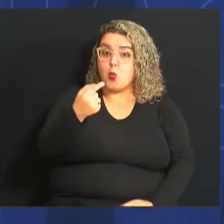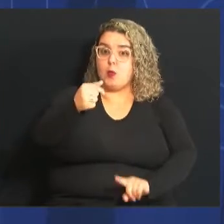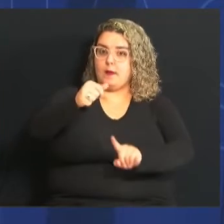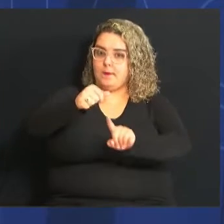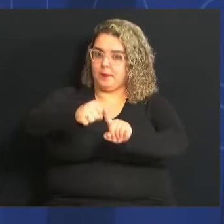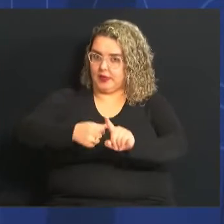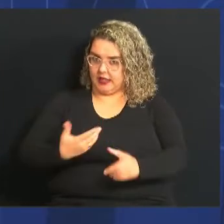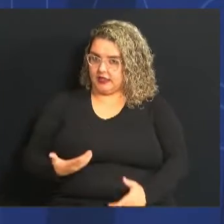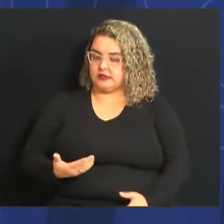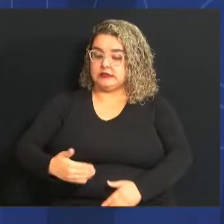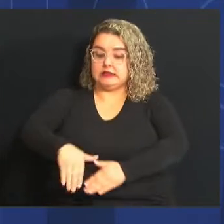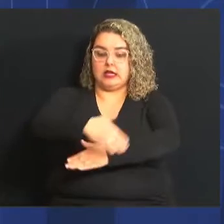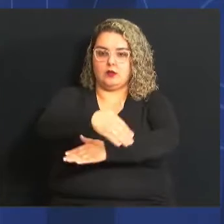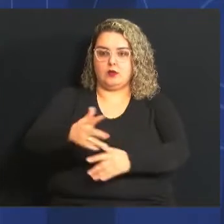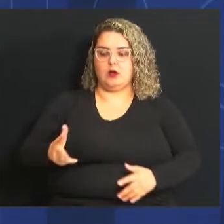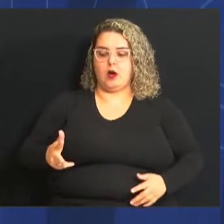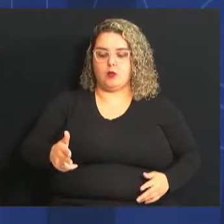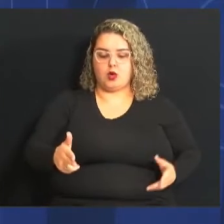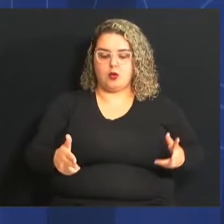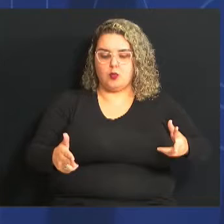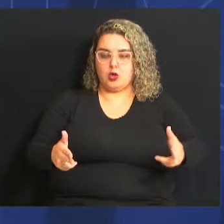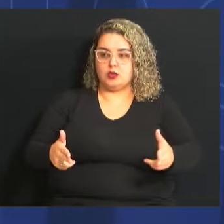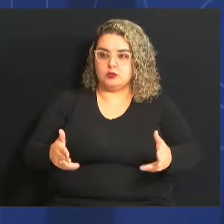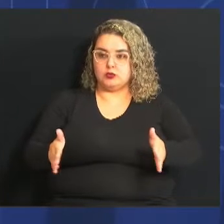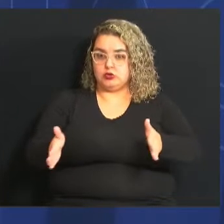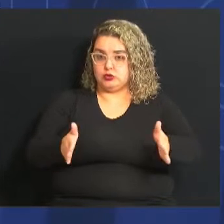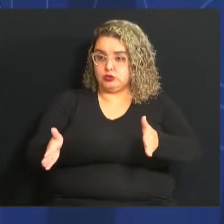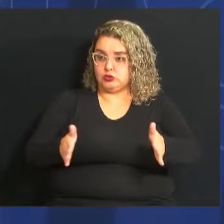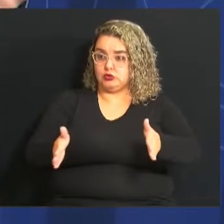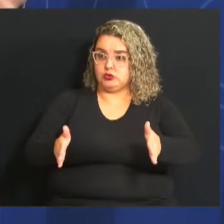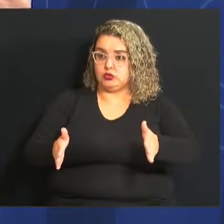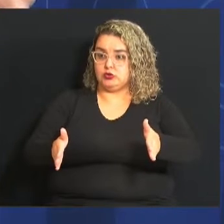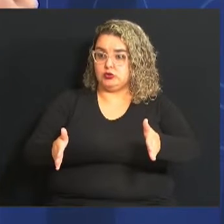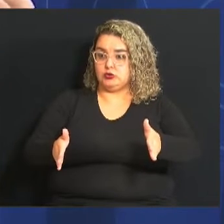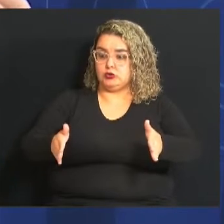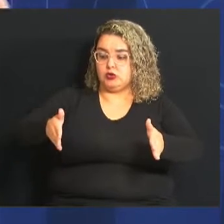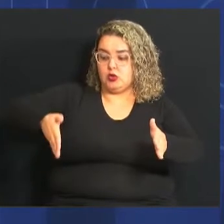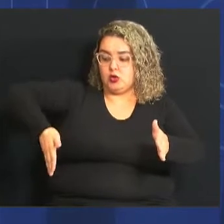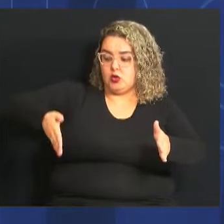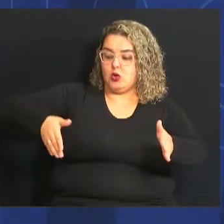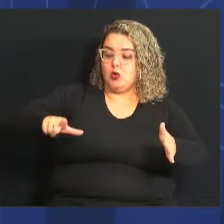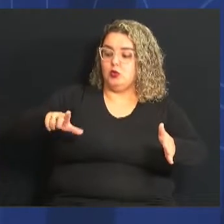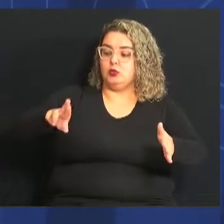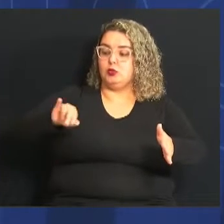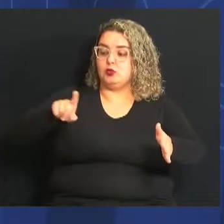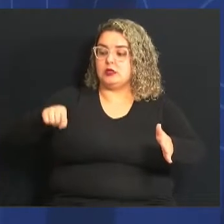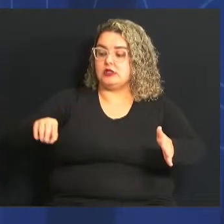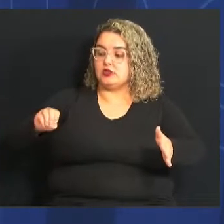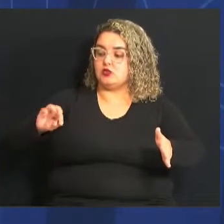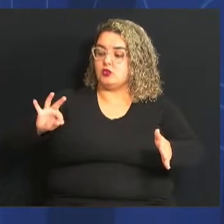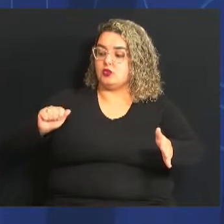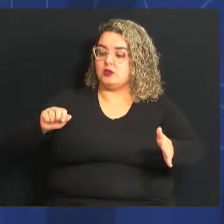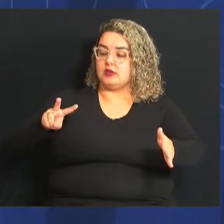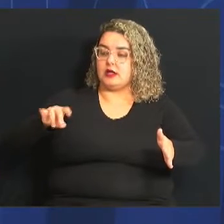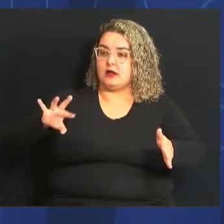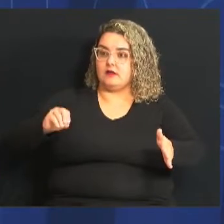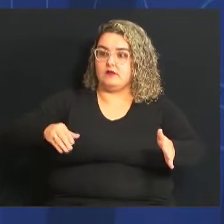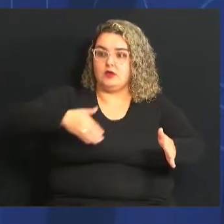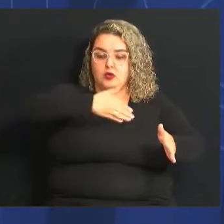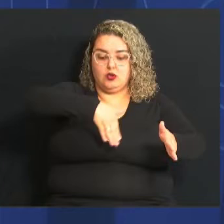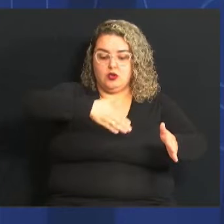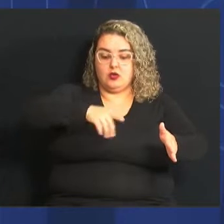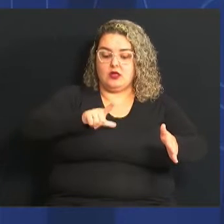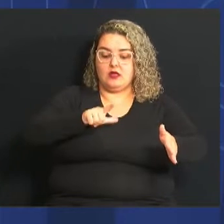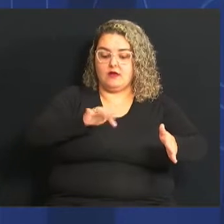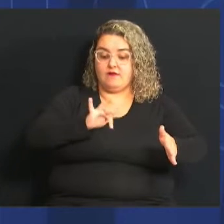a rua ficará fechada no trecho entre as vias Luiz Otávio e Alfredo da Costa Figo.